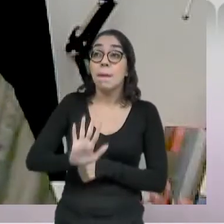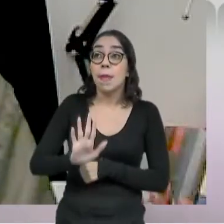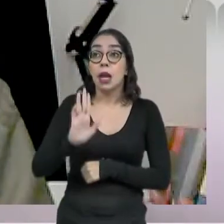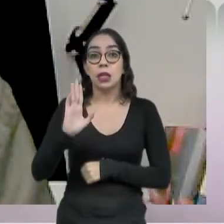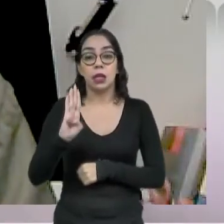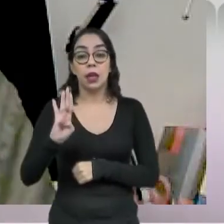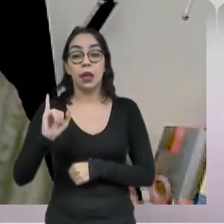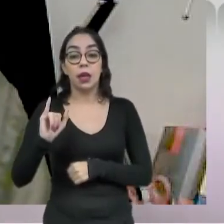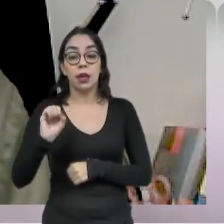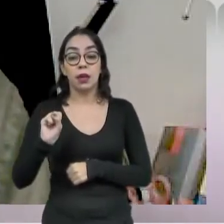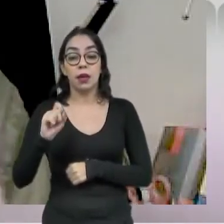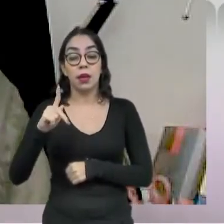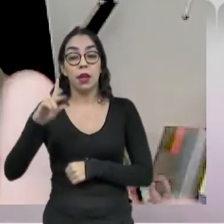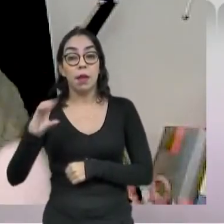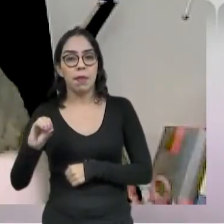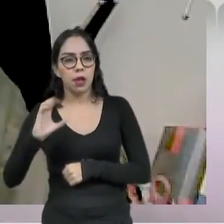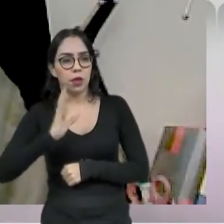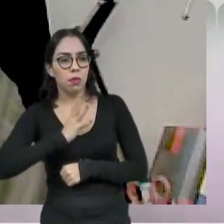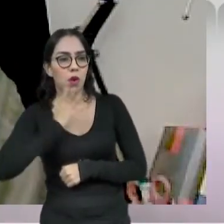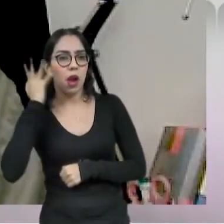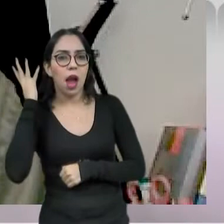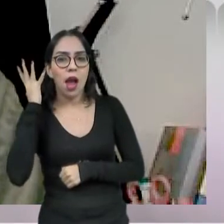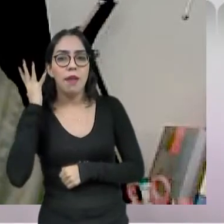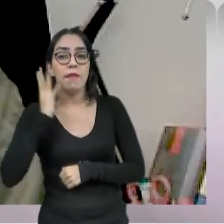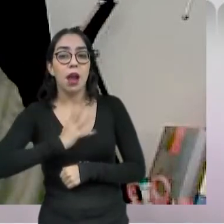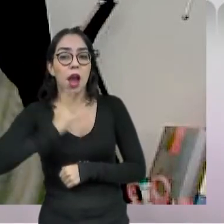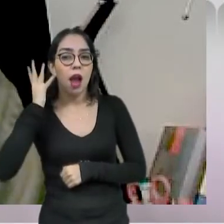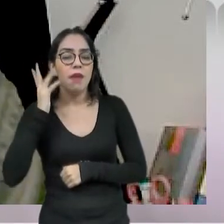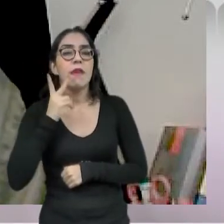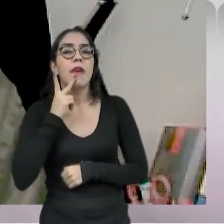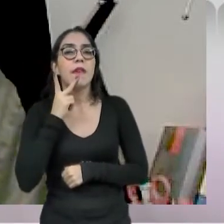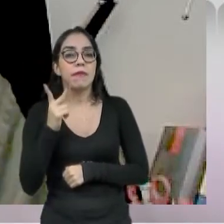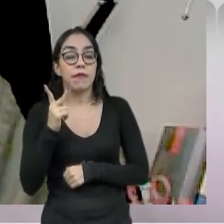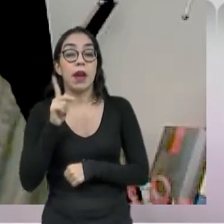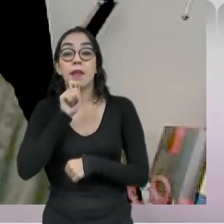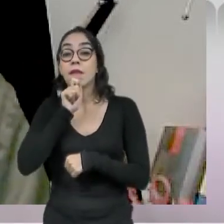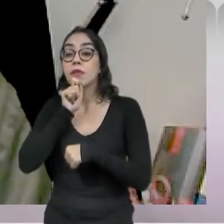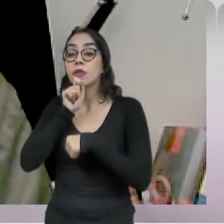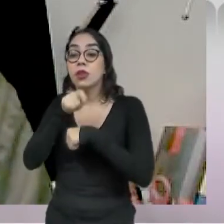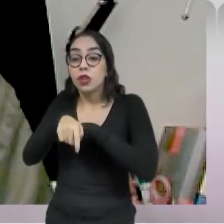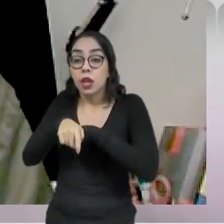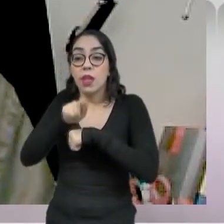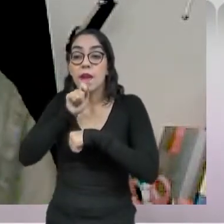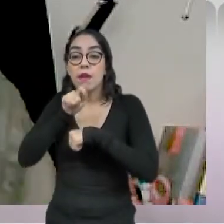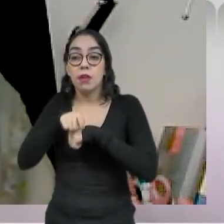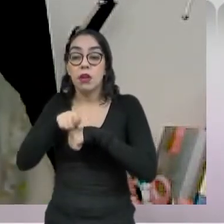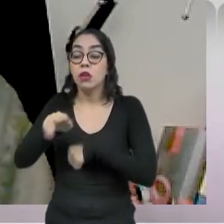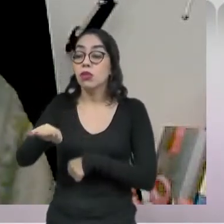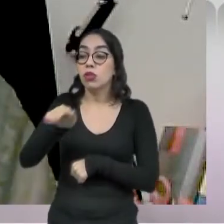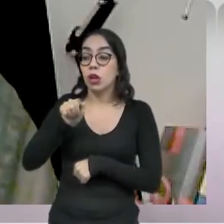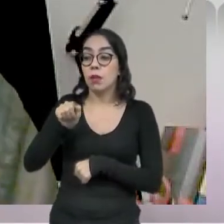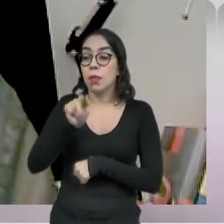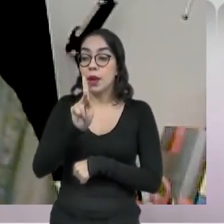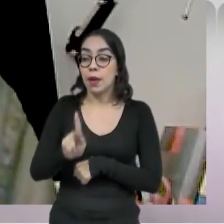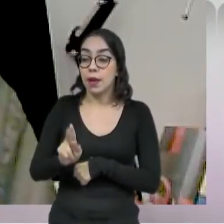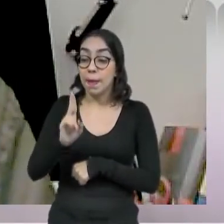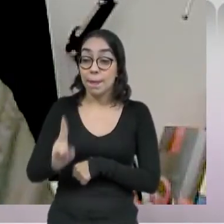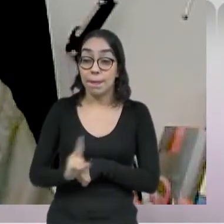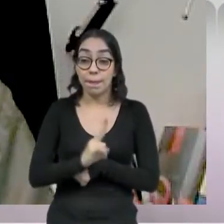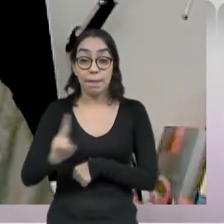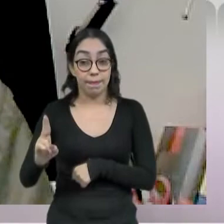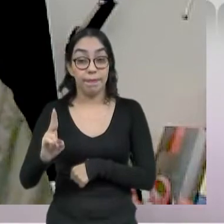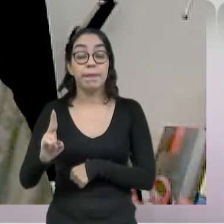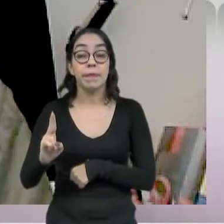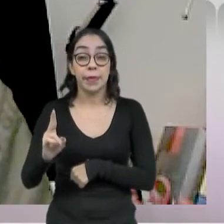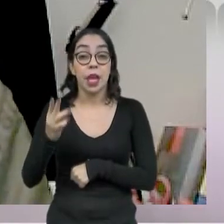destitui da comissão e nomeia um padre do Quixadá, o padre Alexandrino, para, em rito sumário,